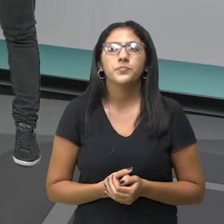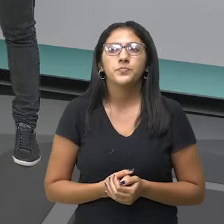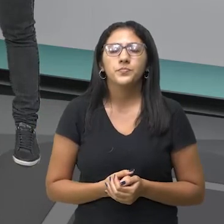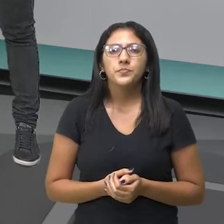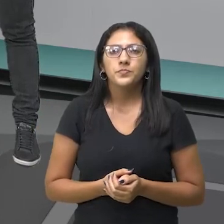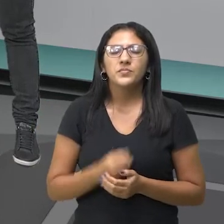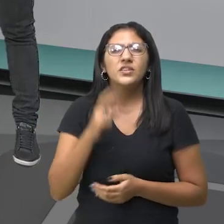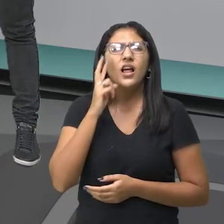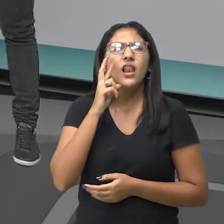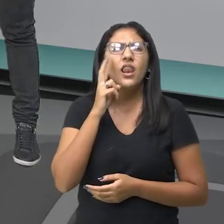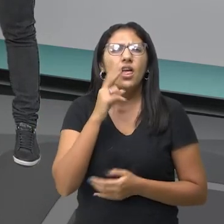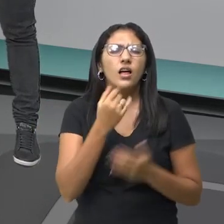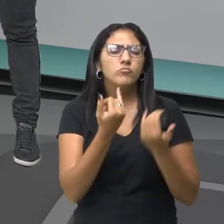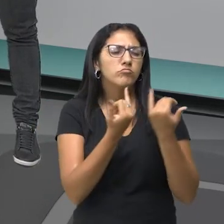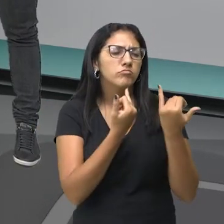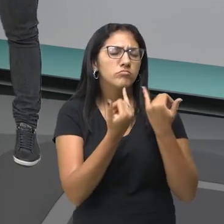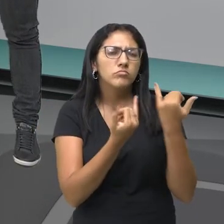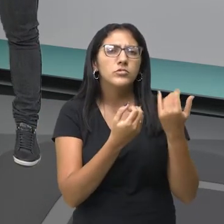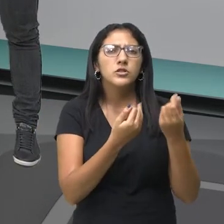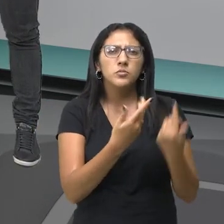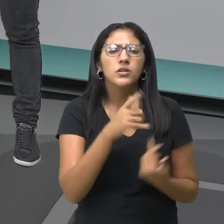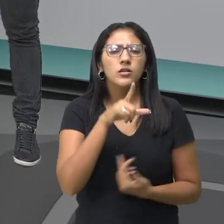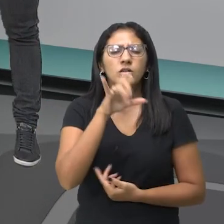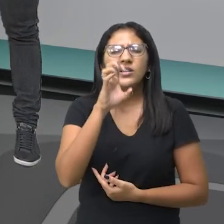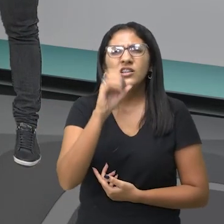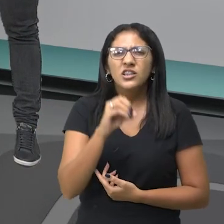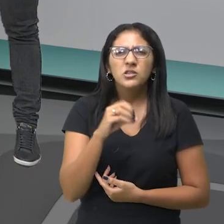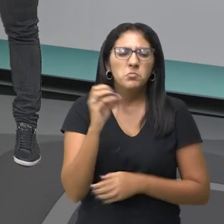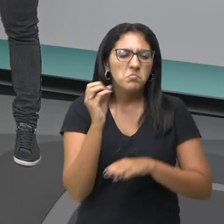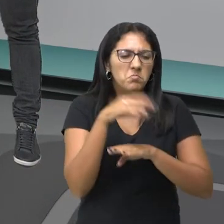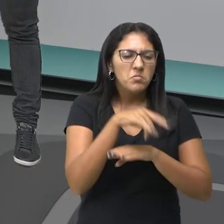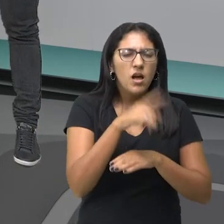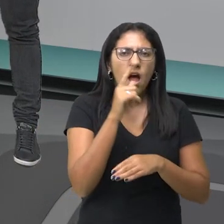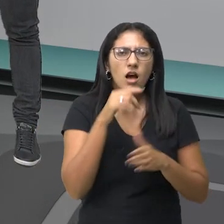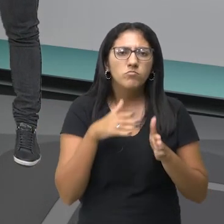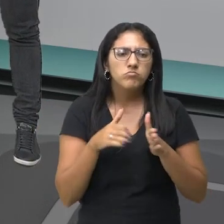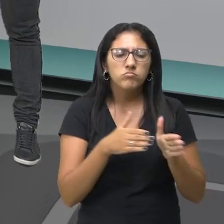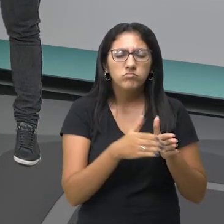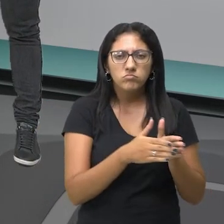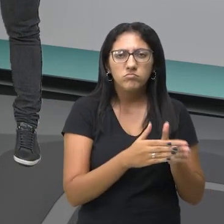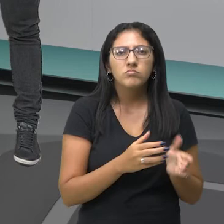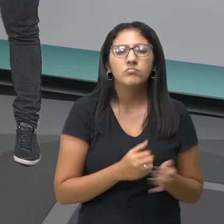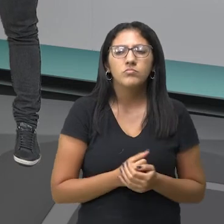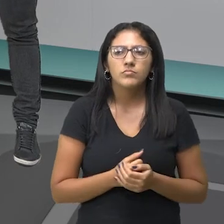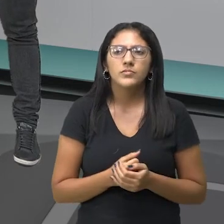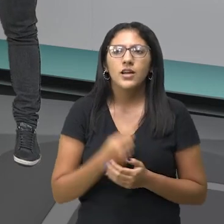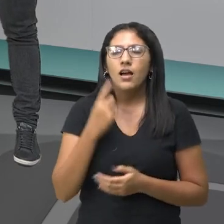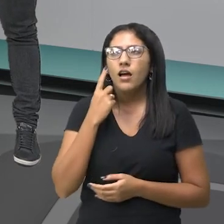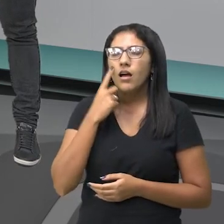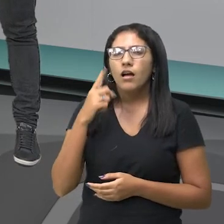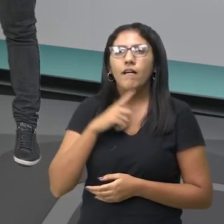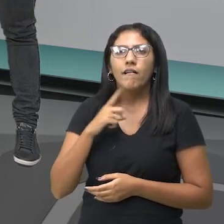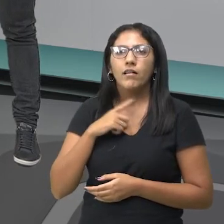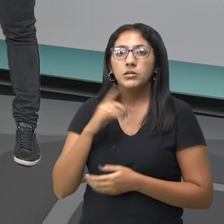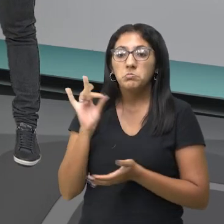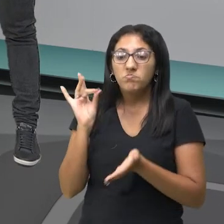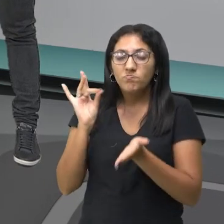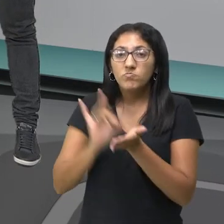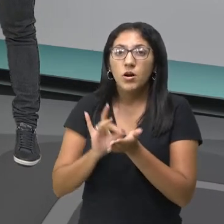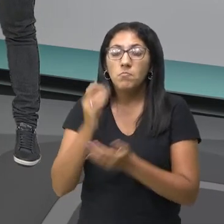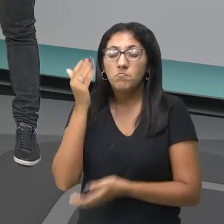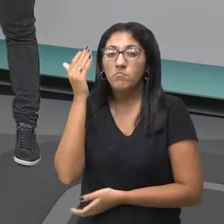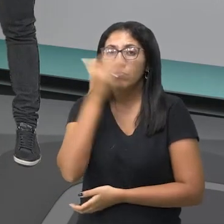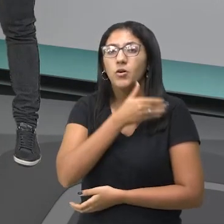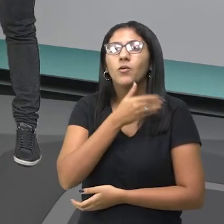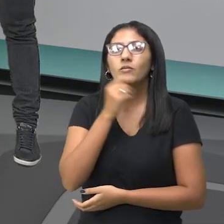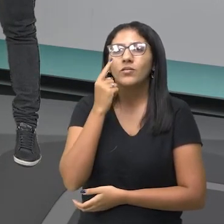que na notícia fala sobre o problema do lixo jogado nos igarapés, ok? Aqui eu tenho a evidência com a imagem desse